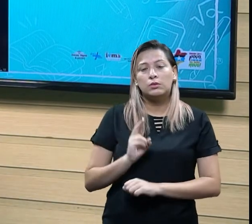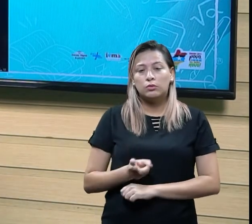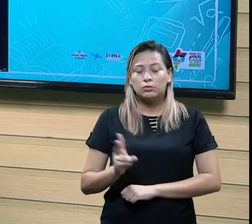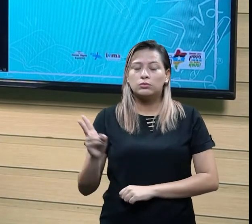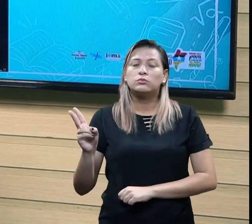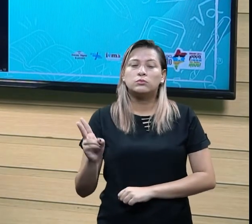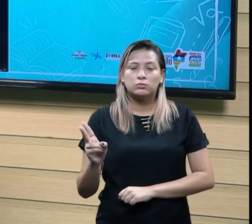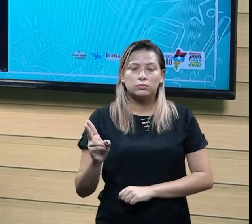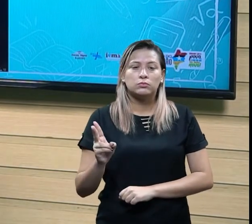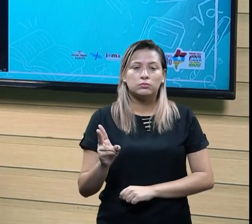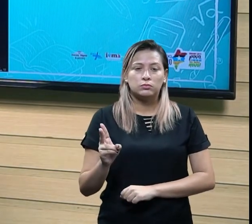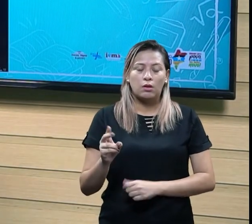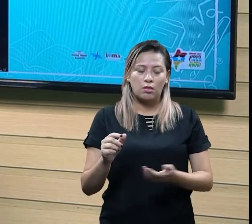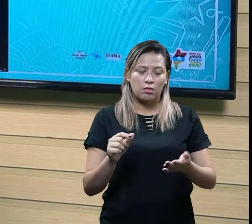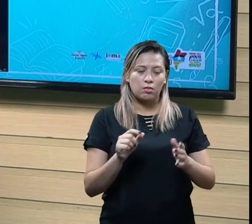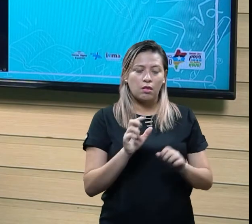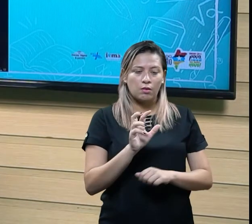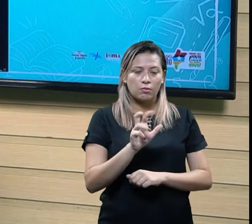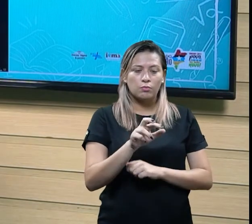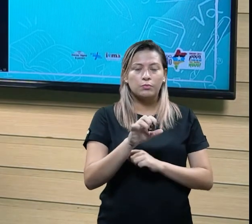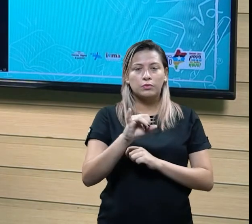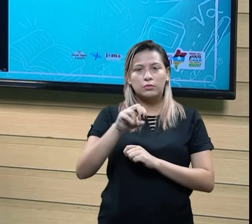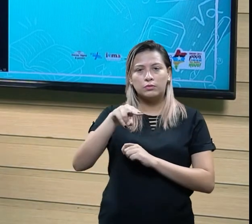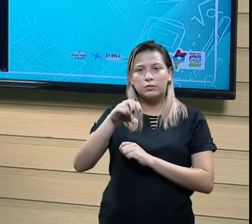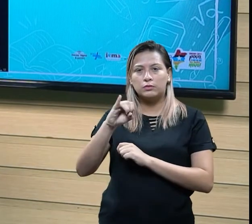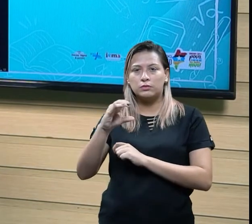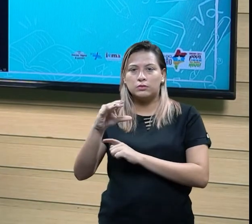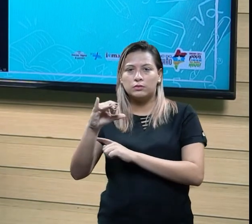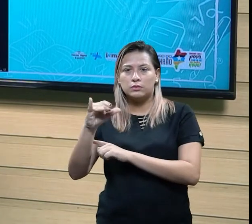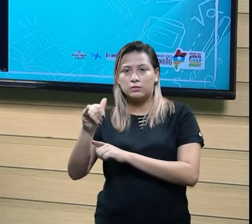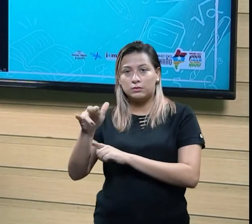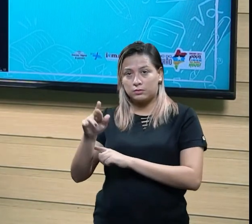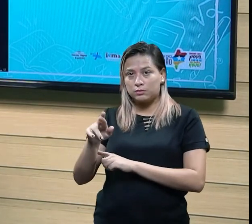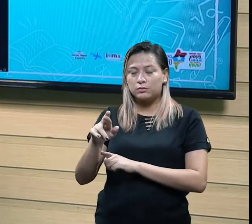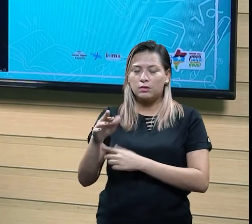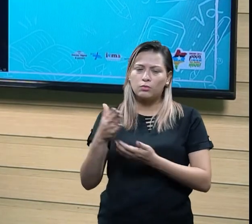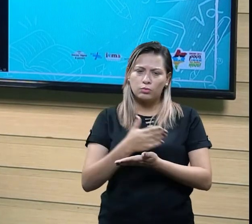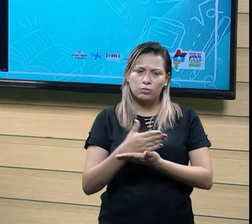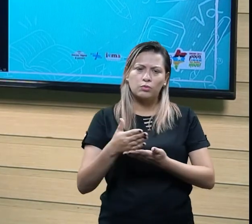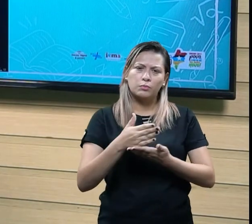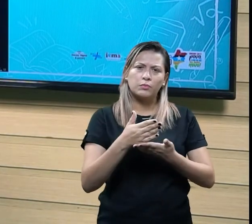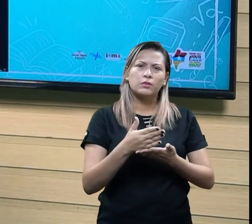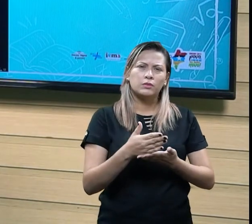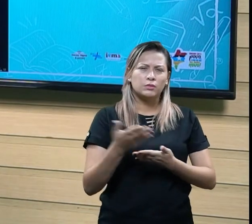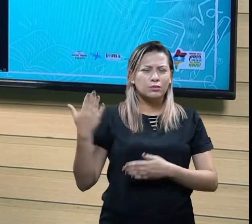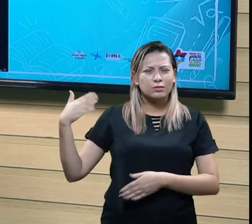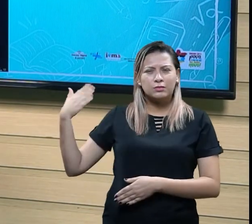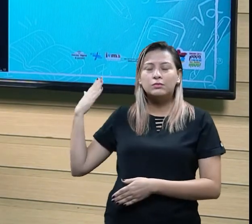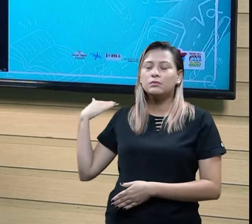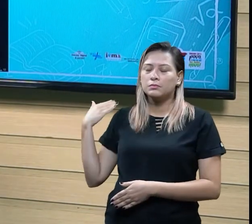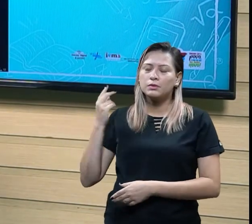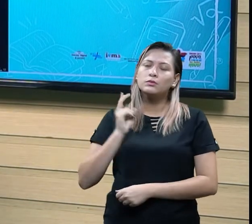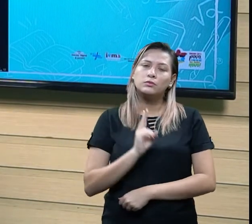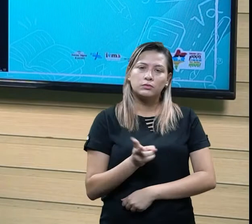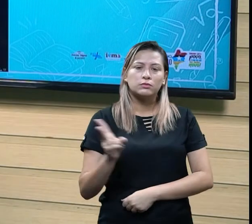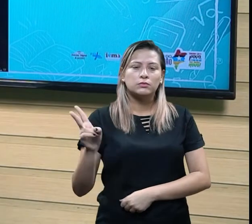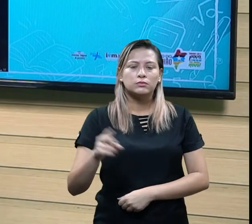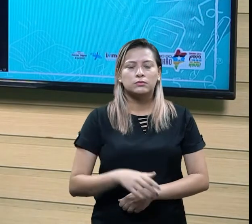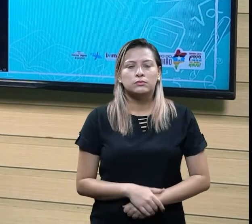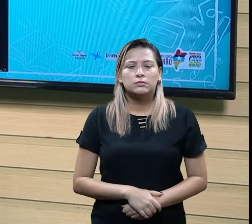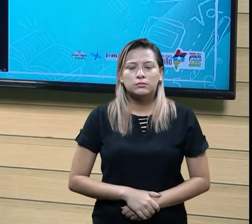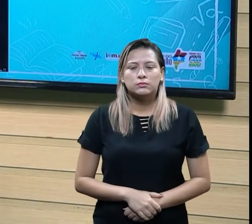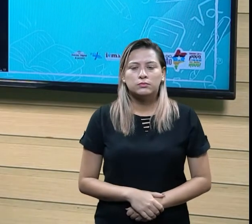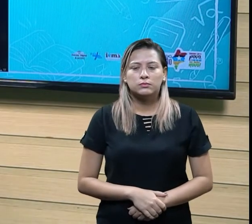botão iniciar, como já vinha lá desde o 95, desde antes na verdade,